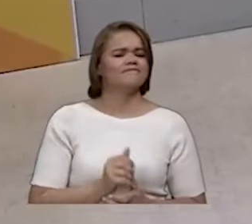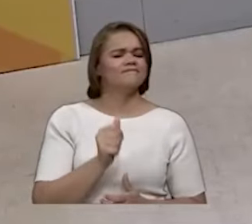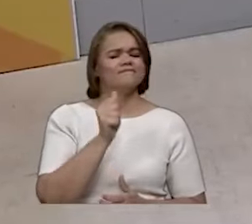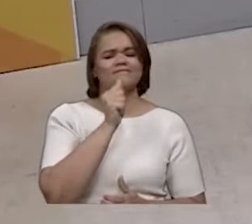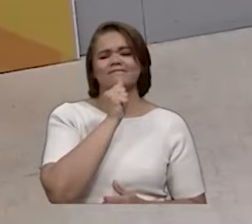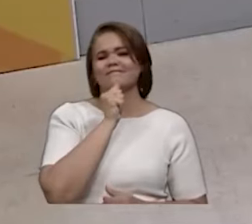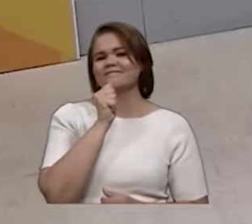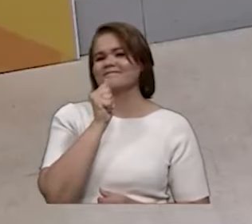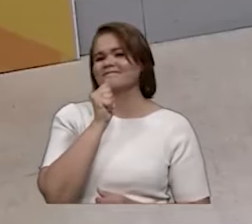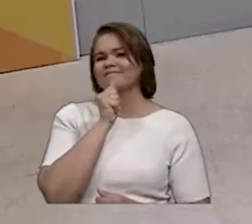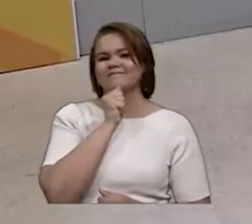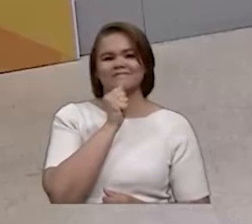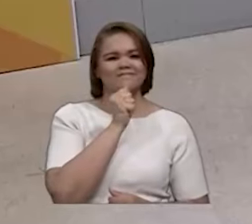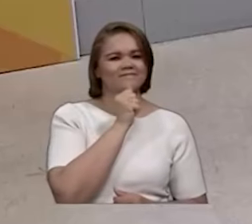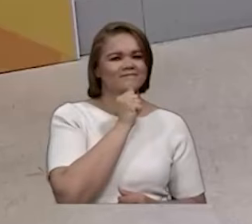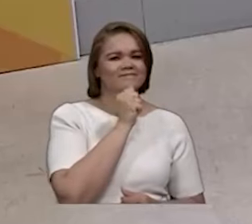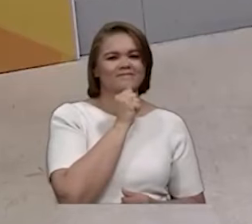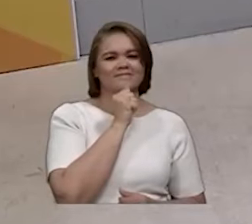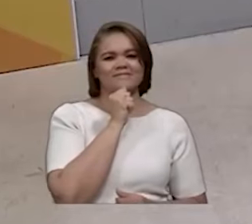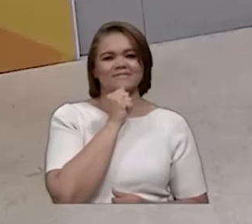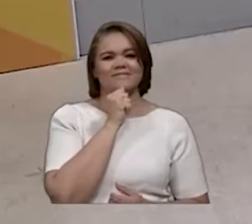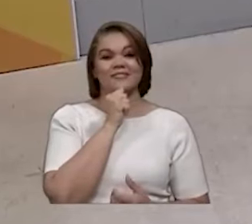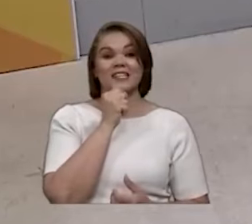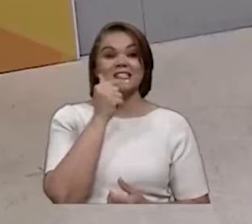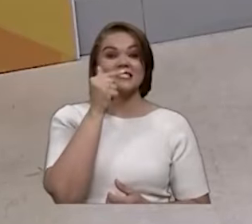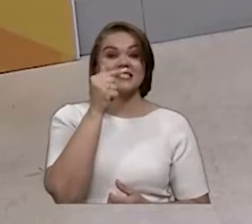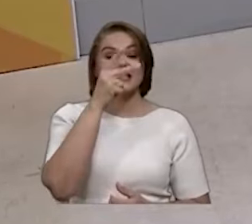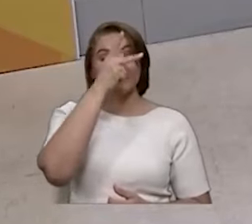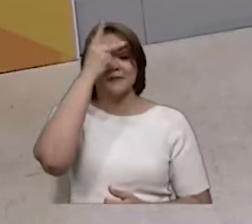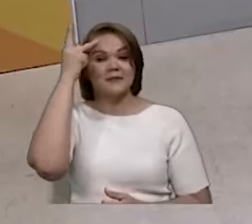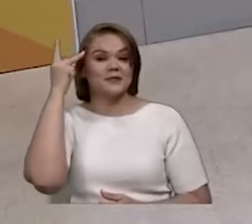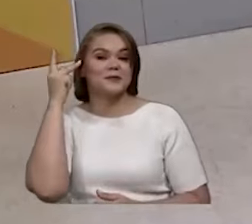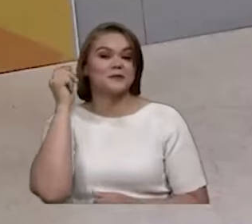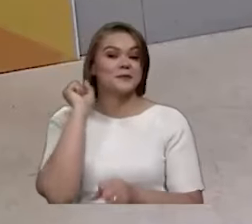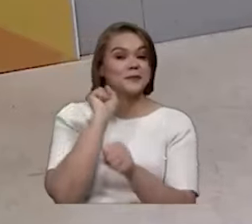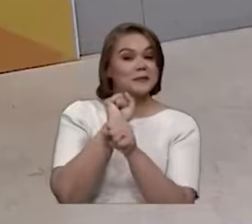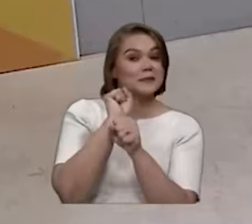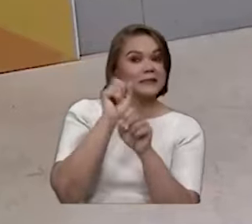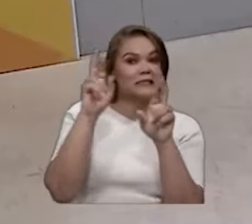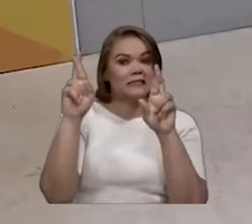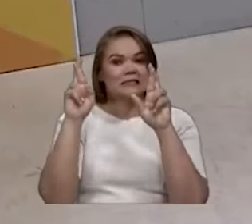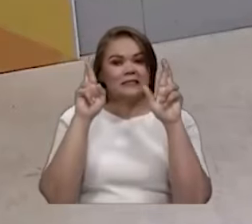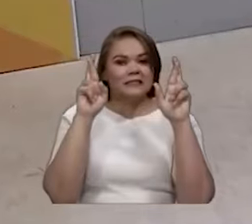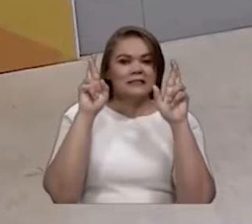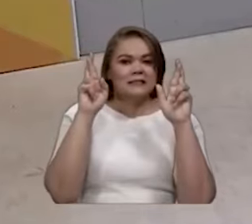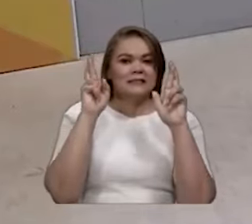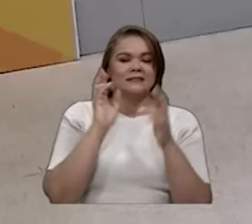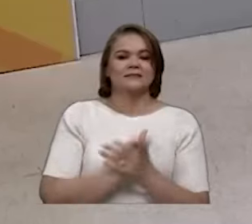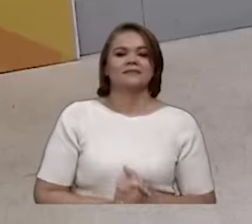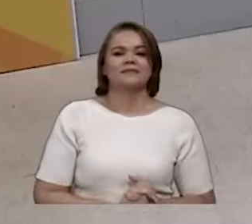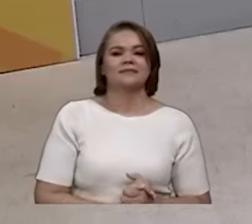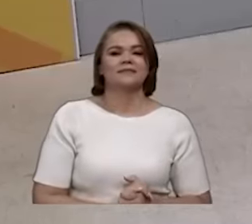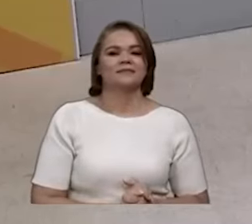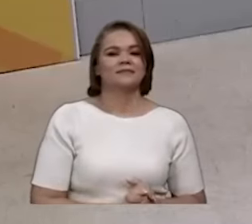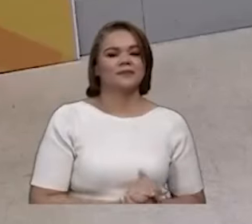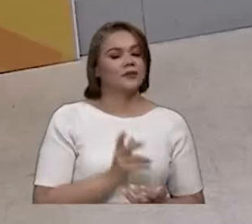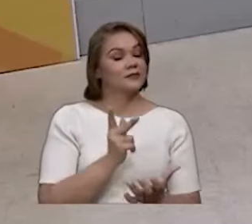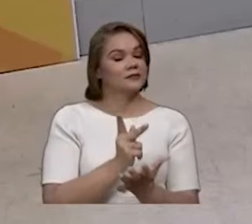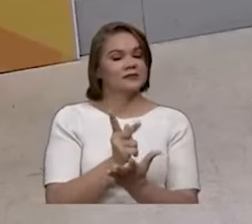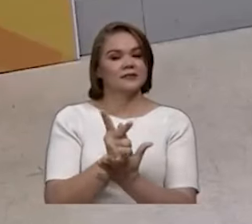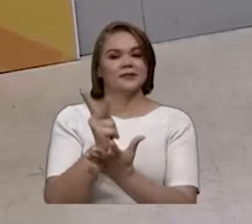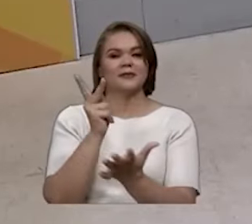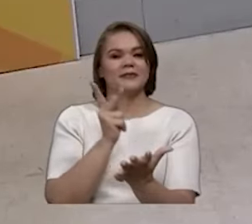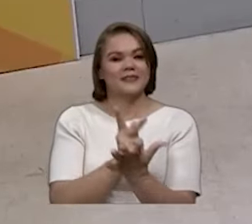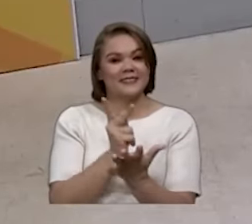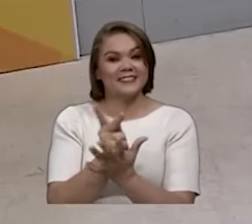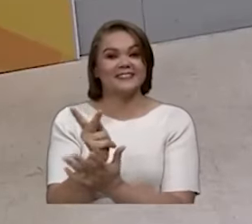Não decidiu. 7 títulos estão na expectativa. Seguimos, seguimos